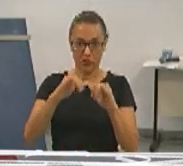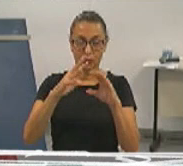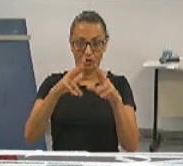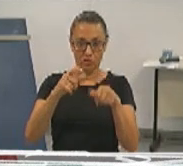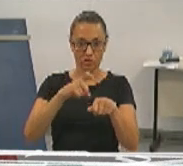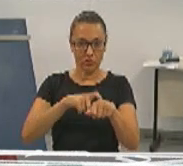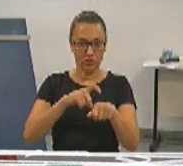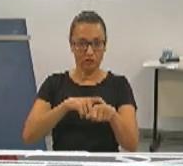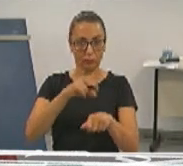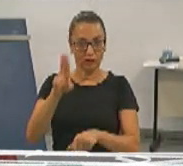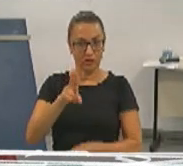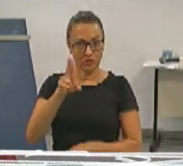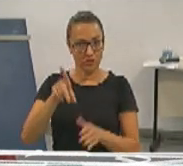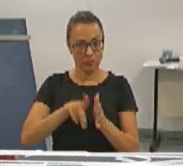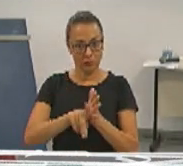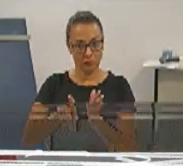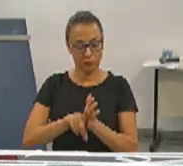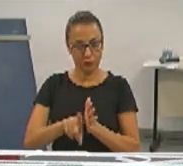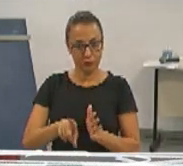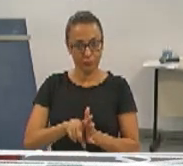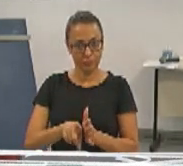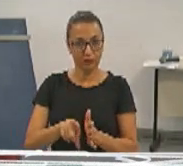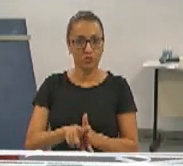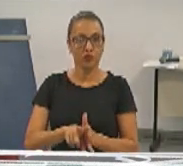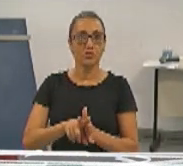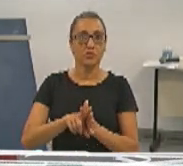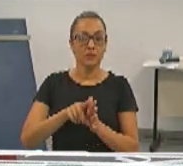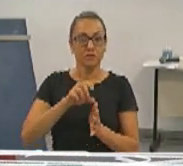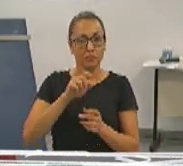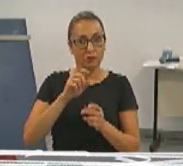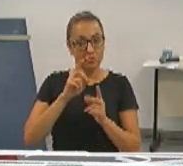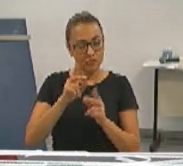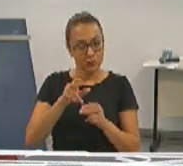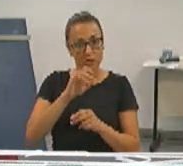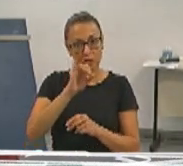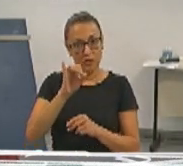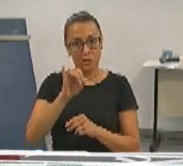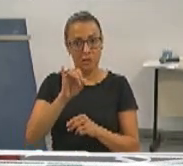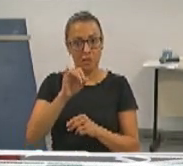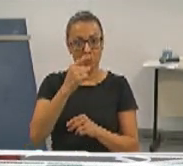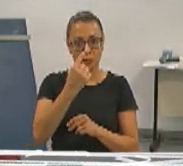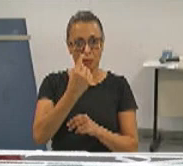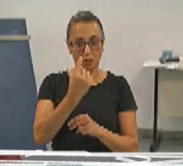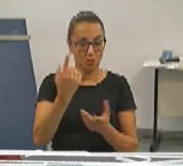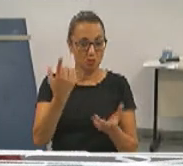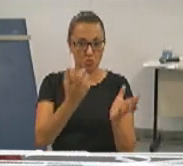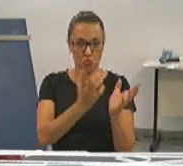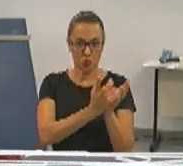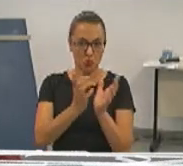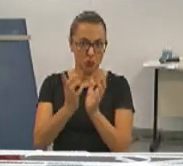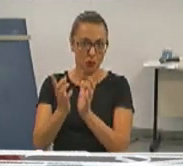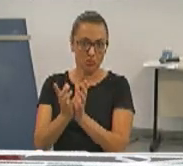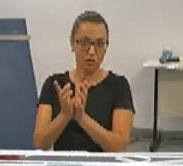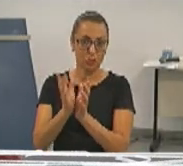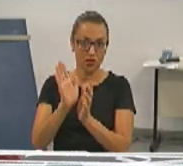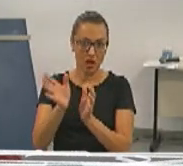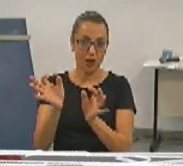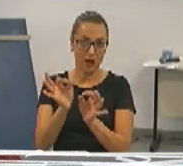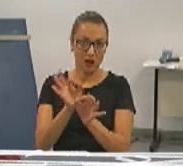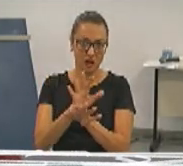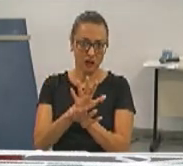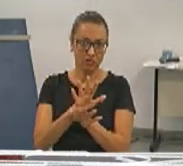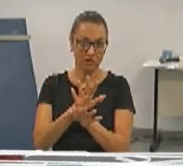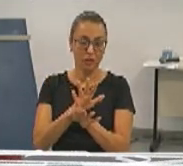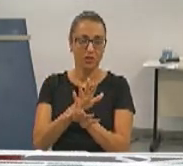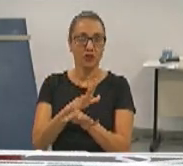usado e as perguntas serão feitas, mesmo que alguma das categorias seja esgotada.